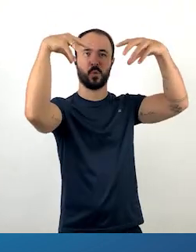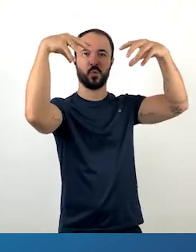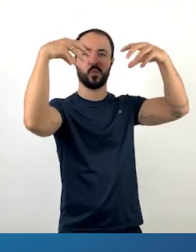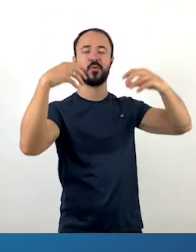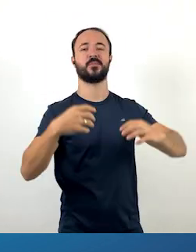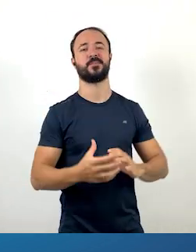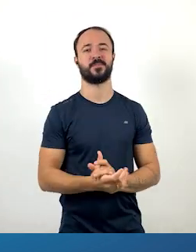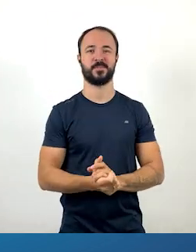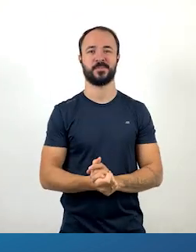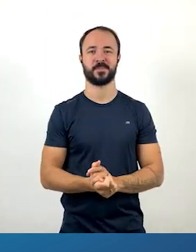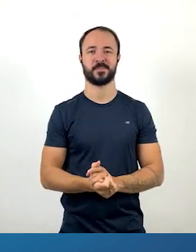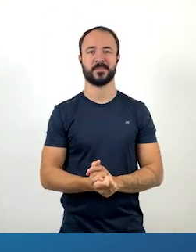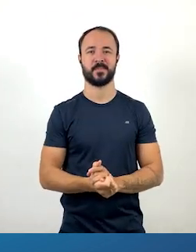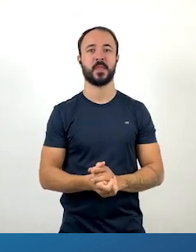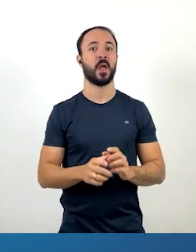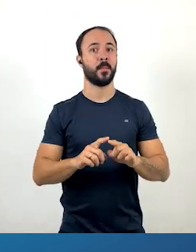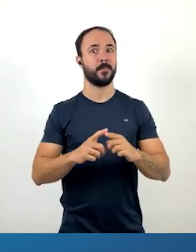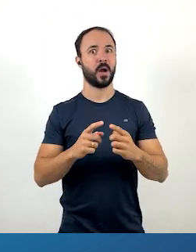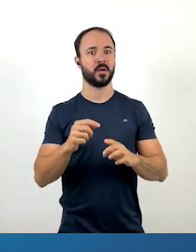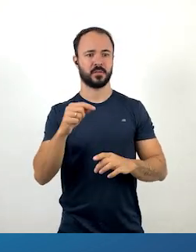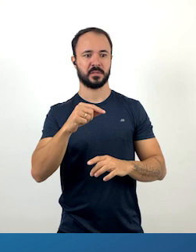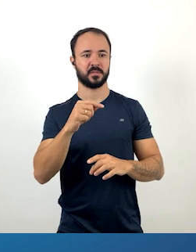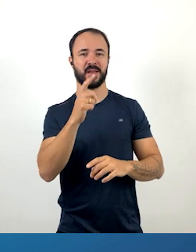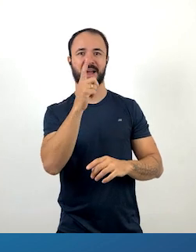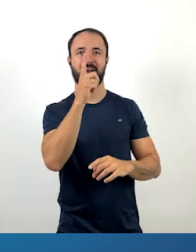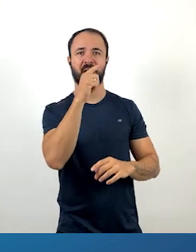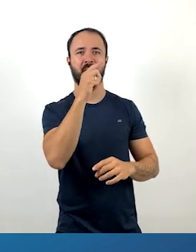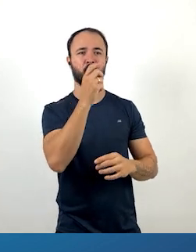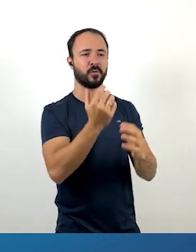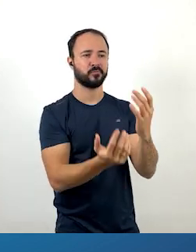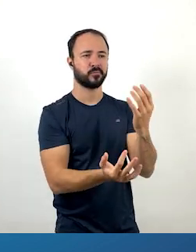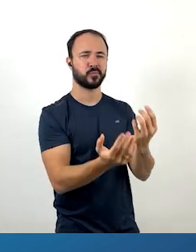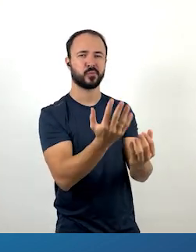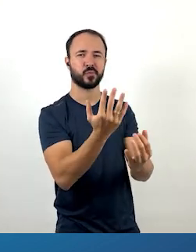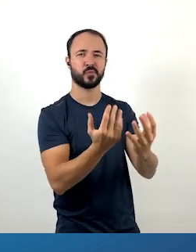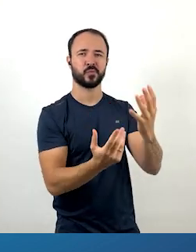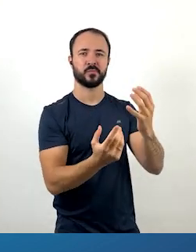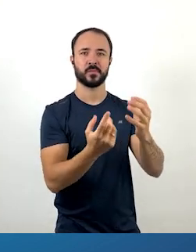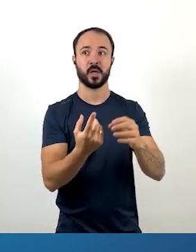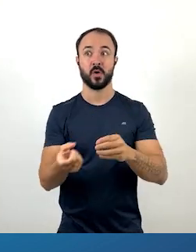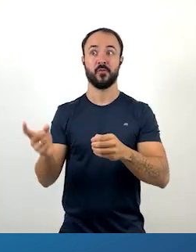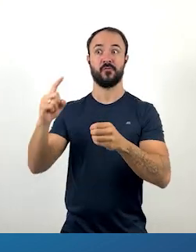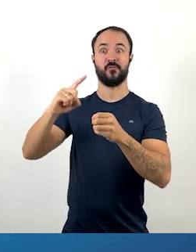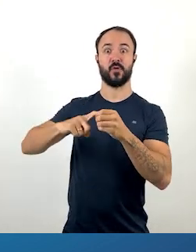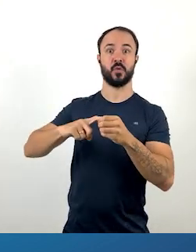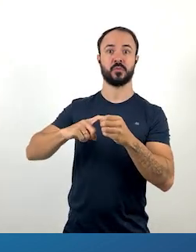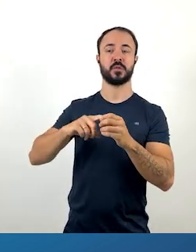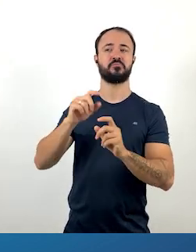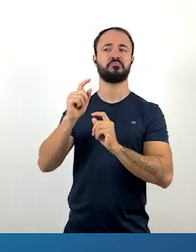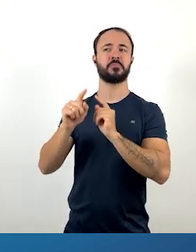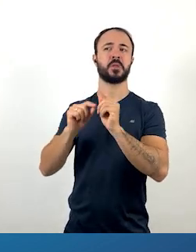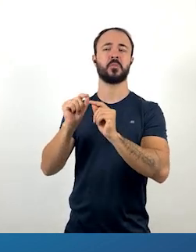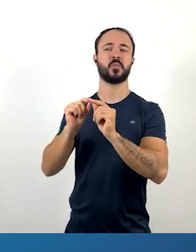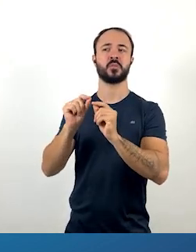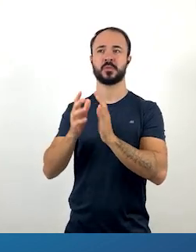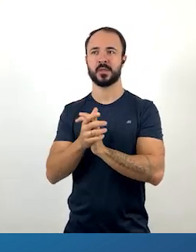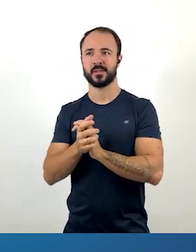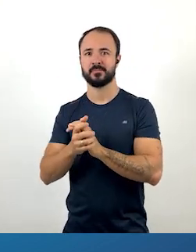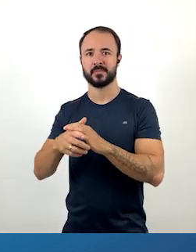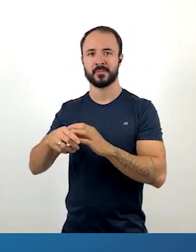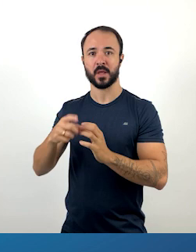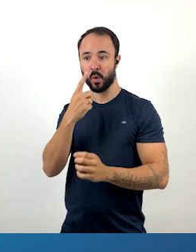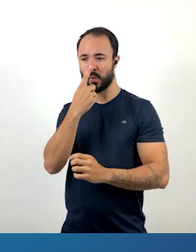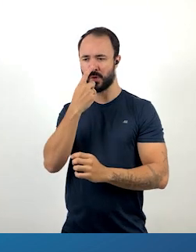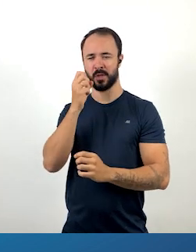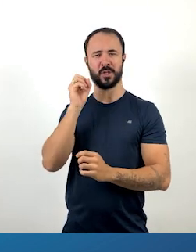elétrica. Porém, essa água que ela retorna de forma quente, ela acaba alterando também o ambiente e também o lixo